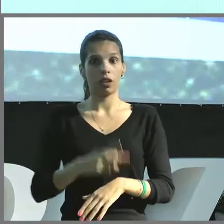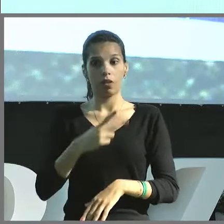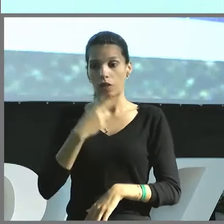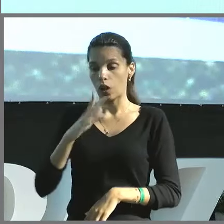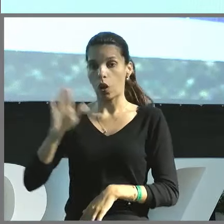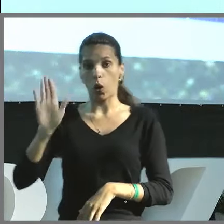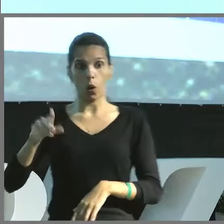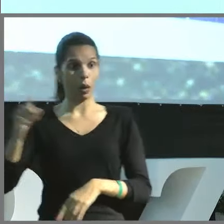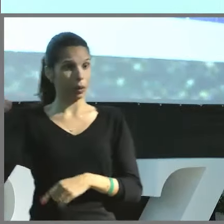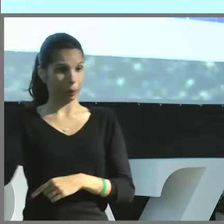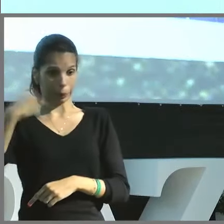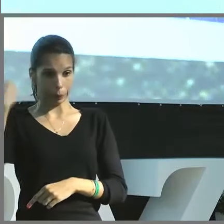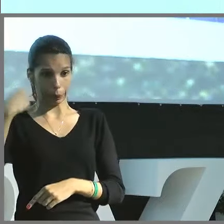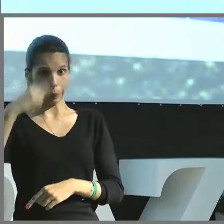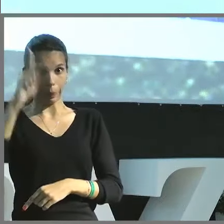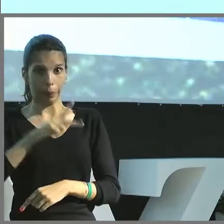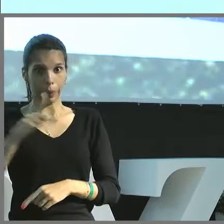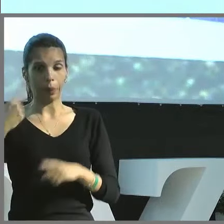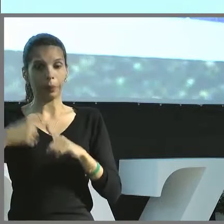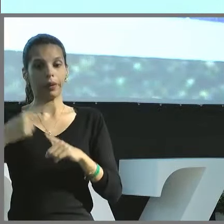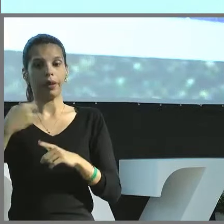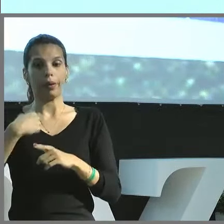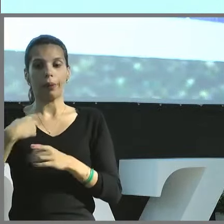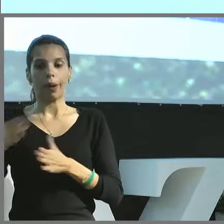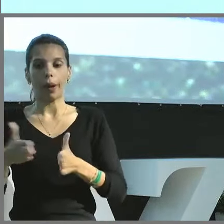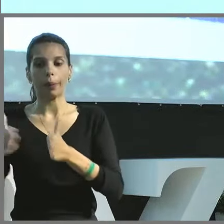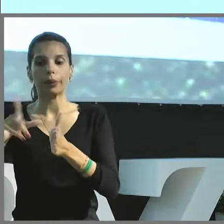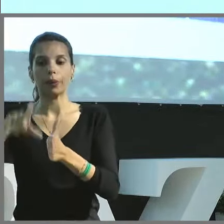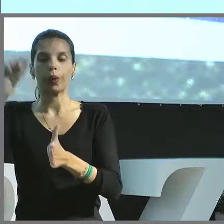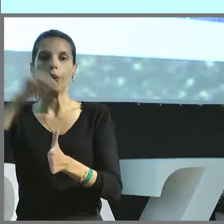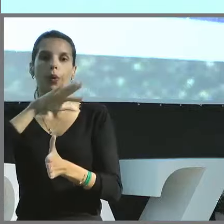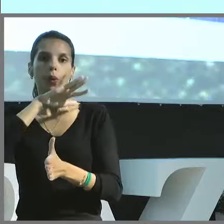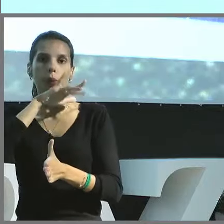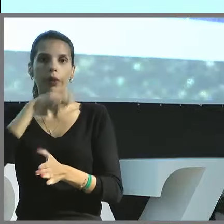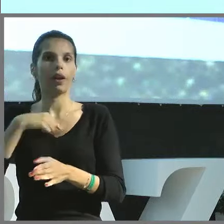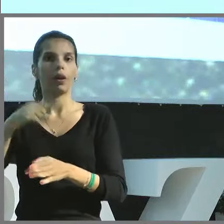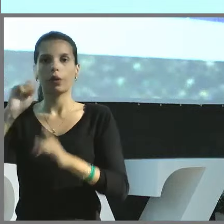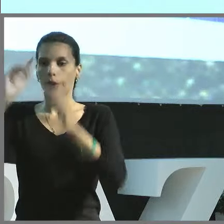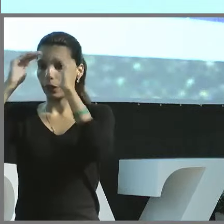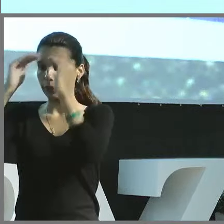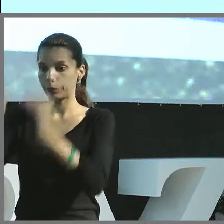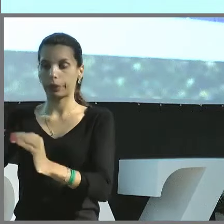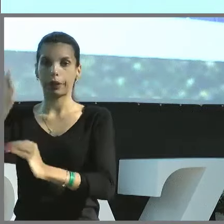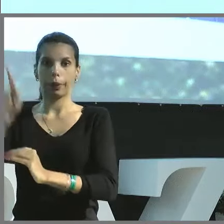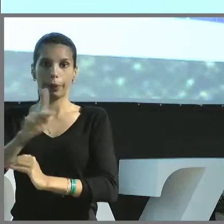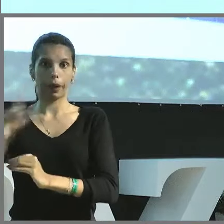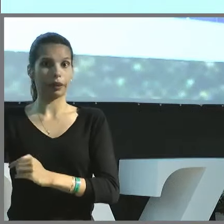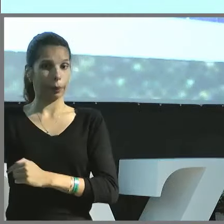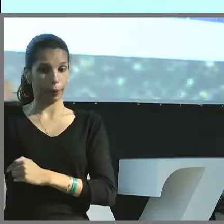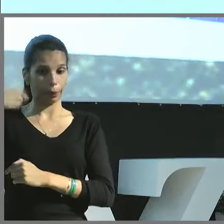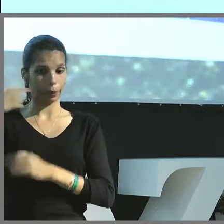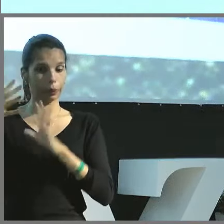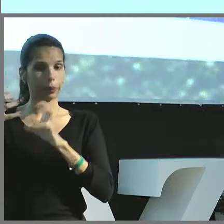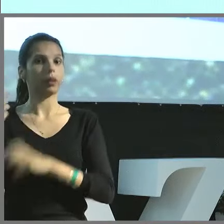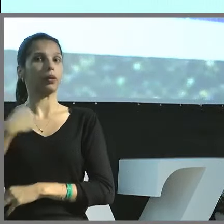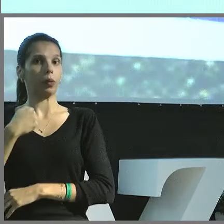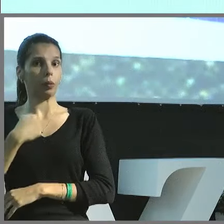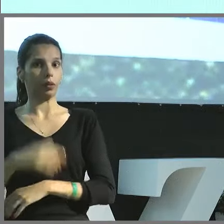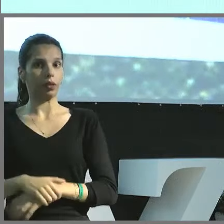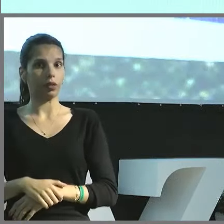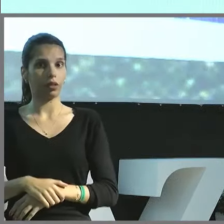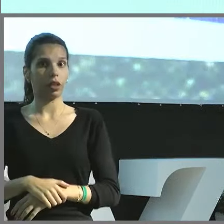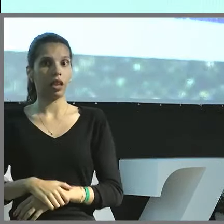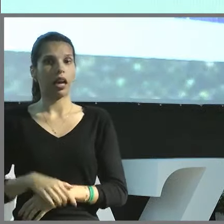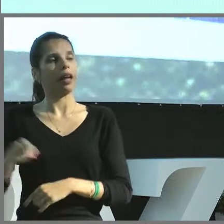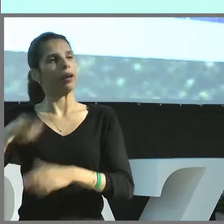está me dando uma bronca que eu levei o mau caminho, que eu não ouvi os conselhos dele, cara. Oi, essa é a hora de dar-me bronca?